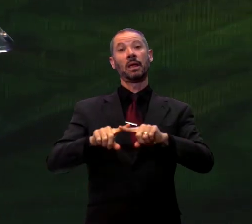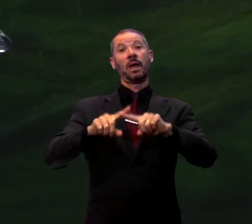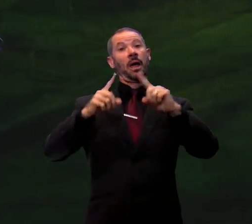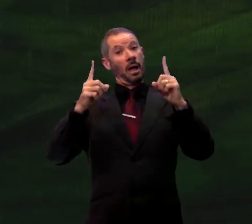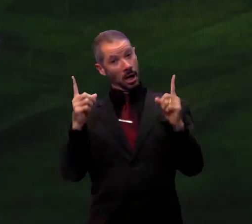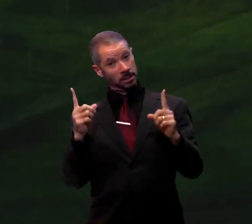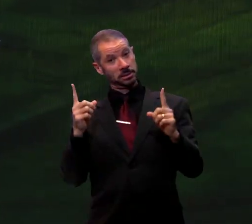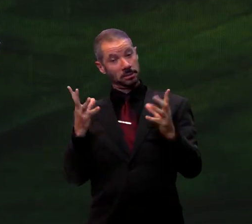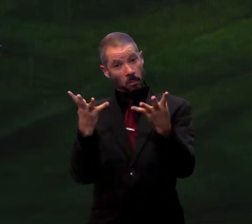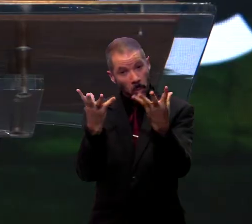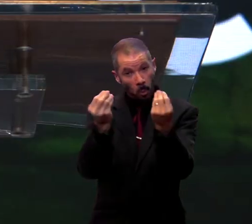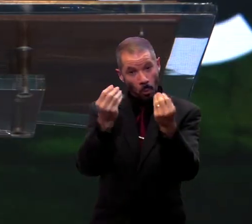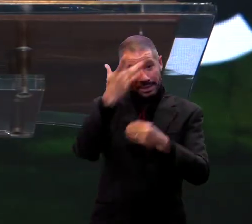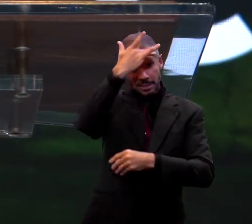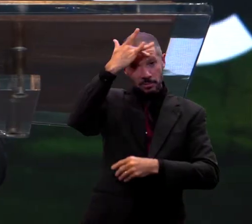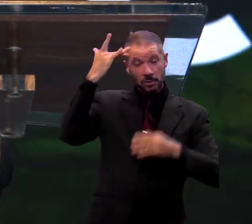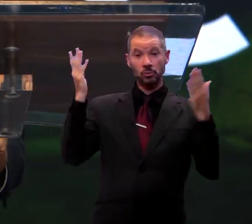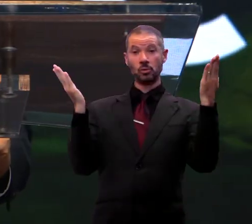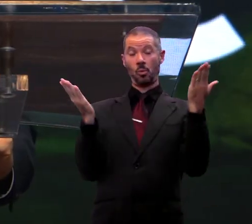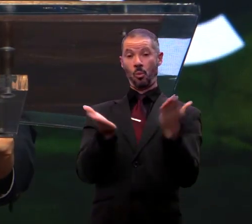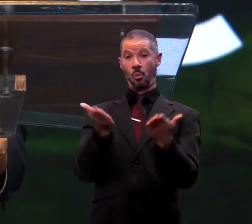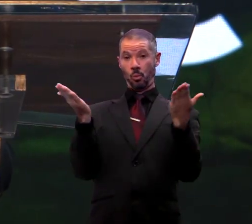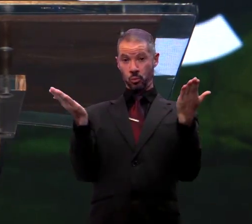Mas muitas pessoas nos dias de hoje